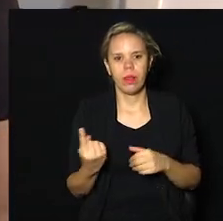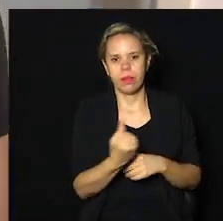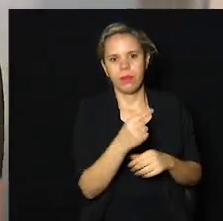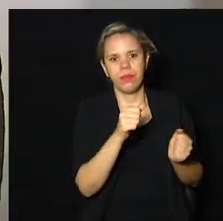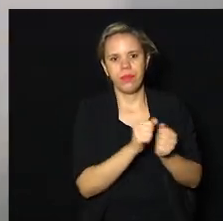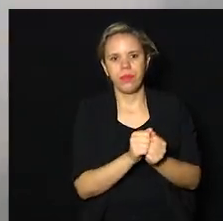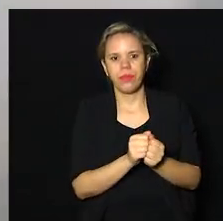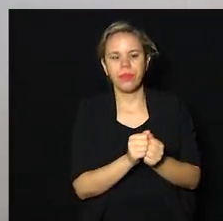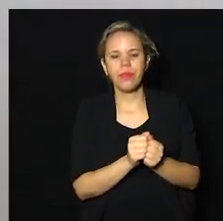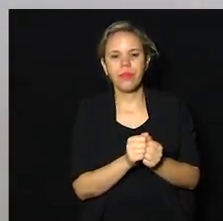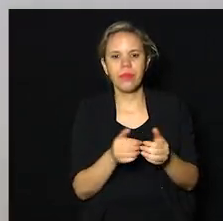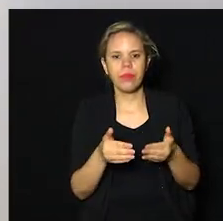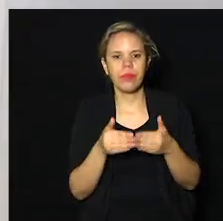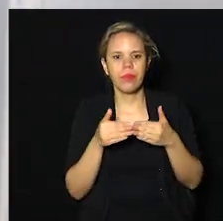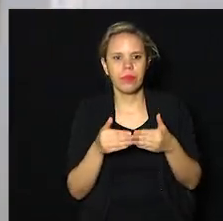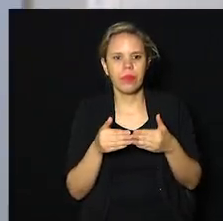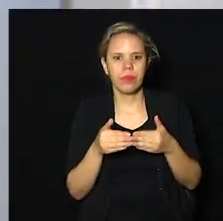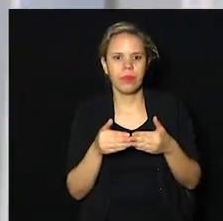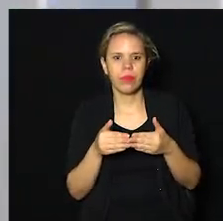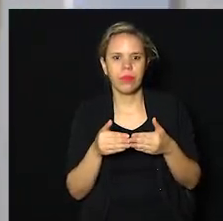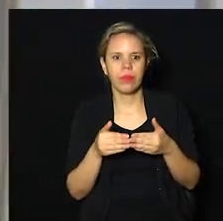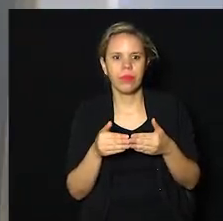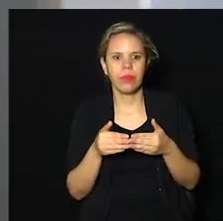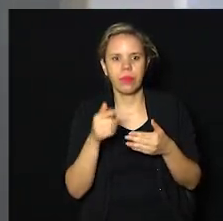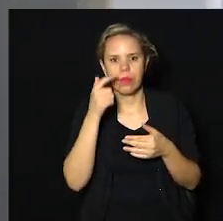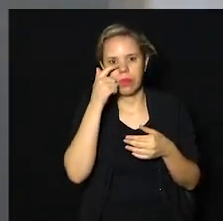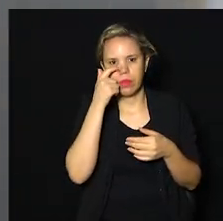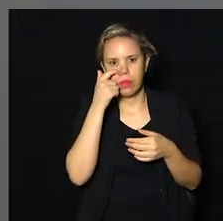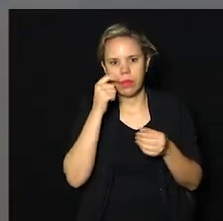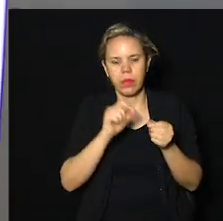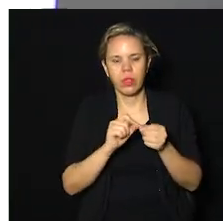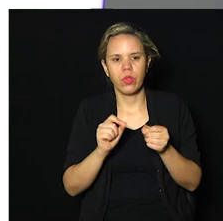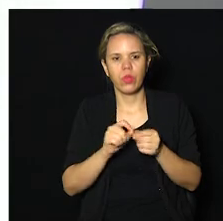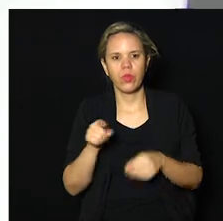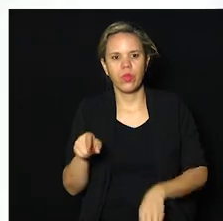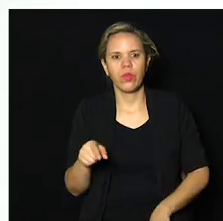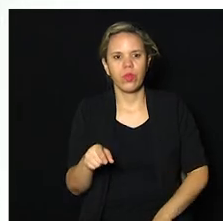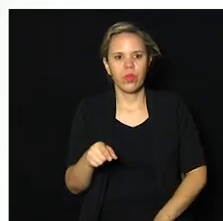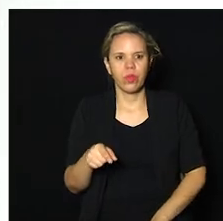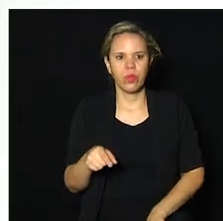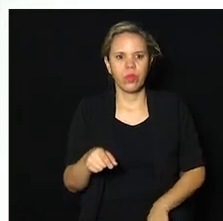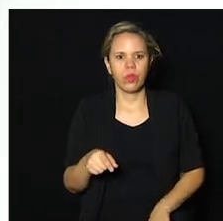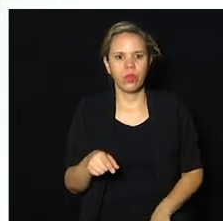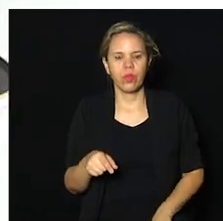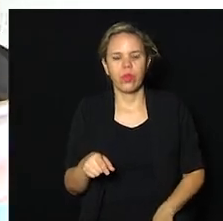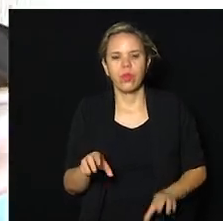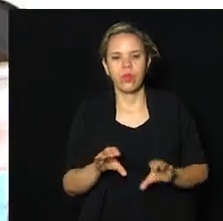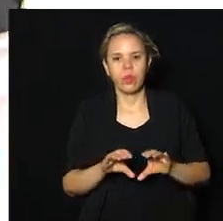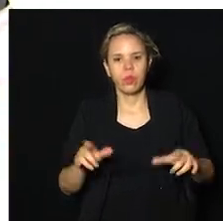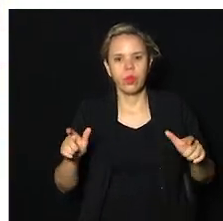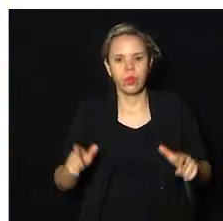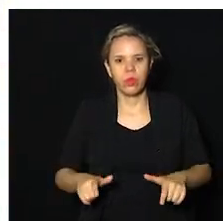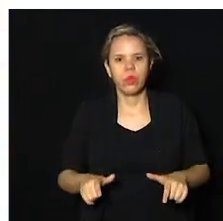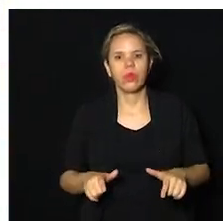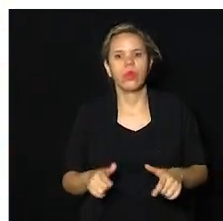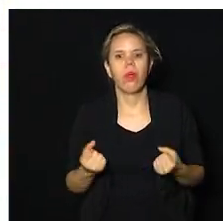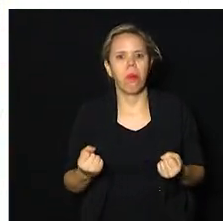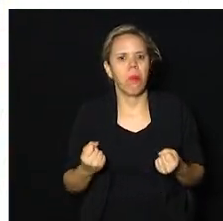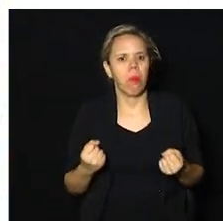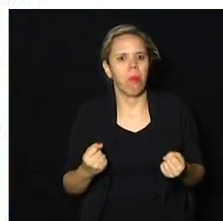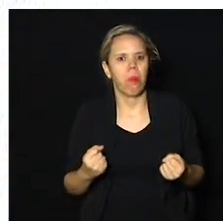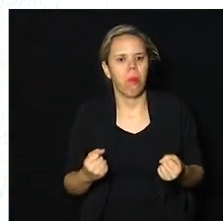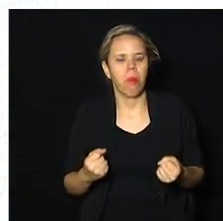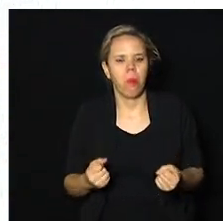com a gente. Vem também, por favor, Paulo. O que que é essa parte aqui? O que que é esse equipamento? Aqui é um pedaço da marcenaria, que a marcenaria pesada